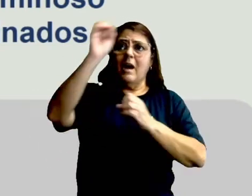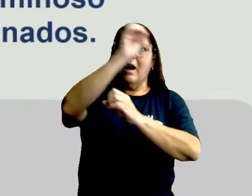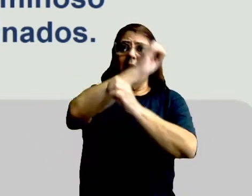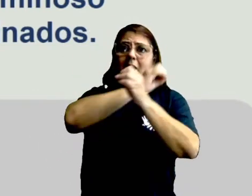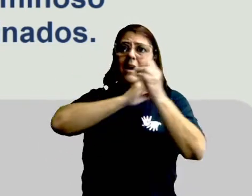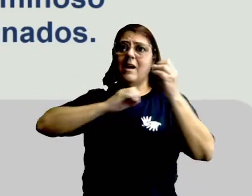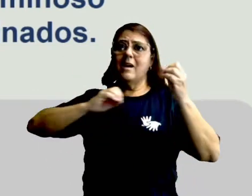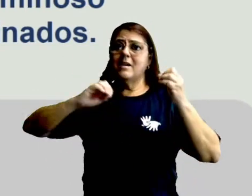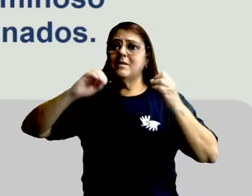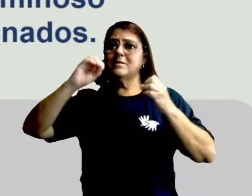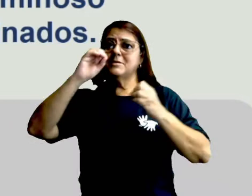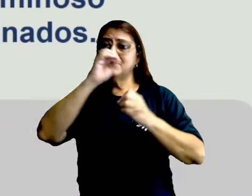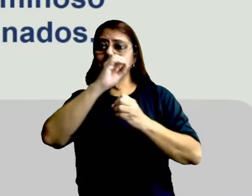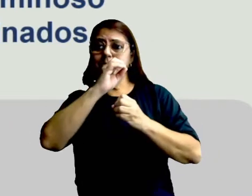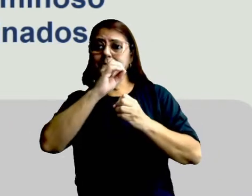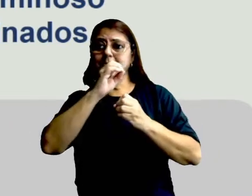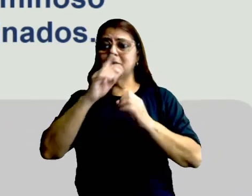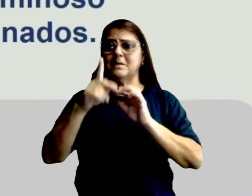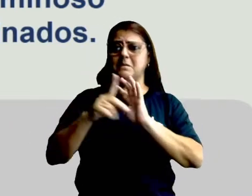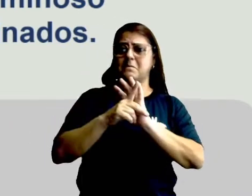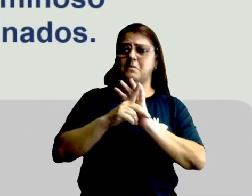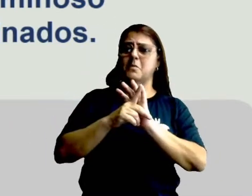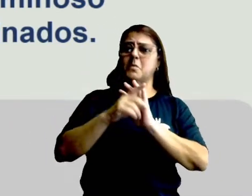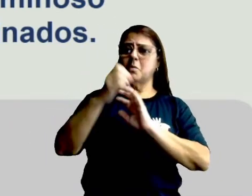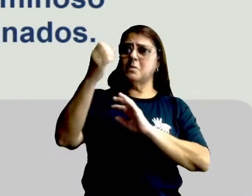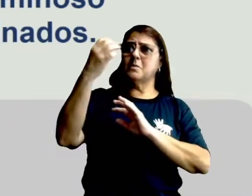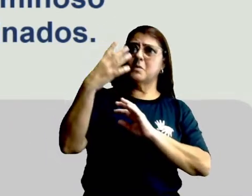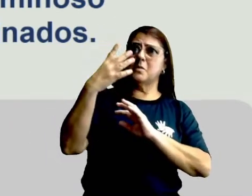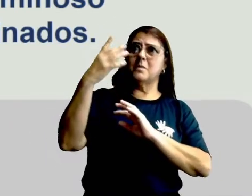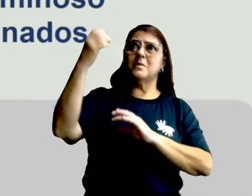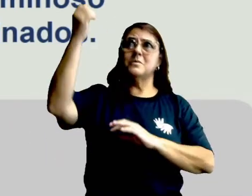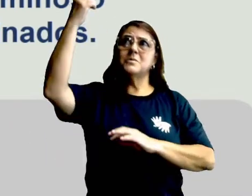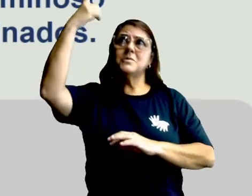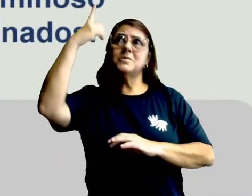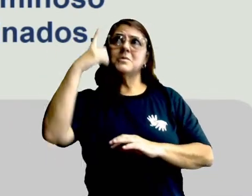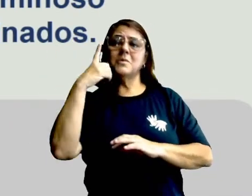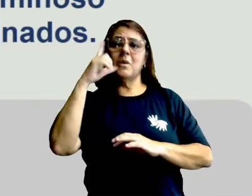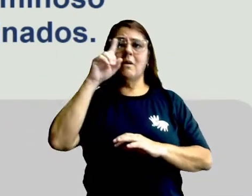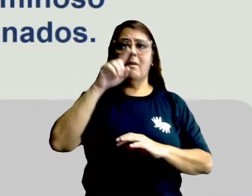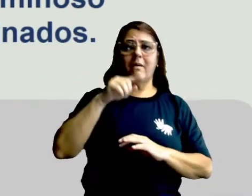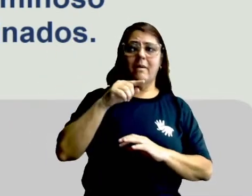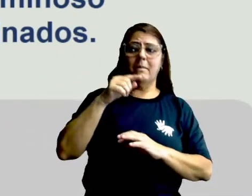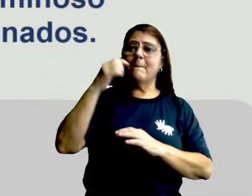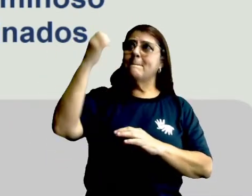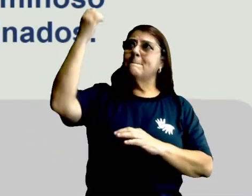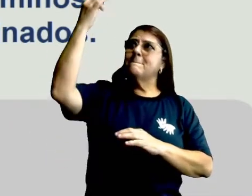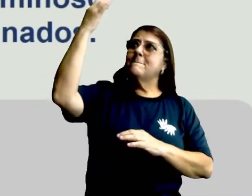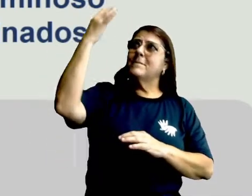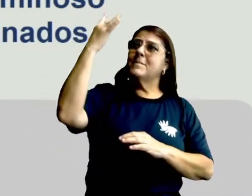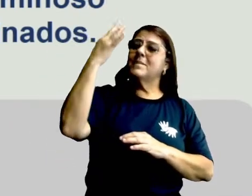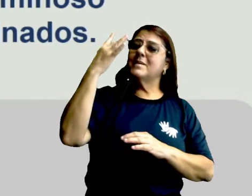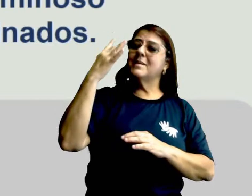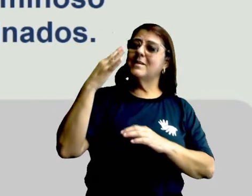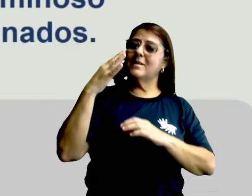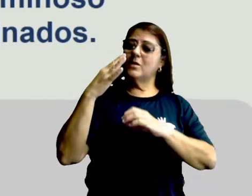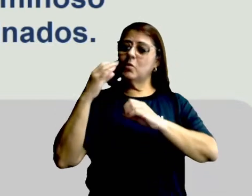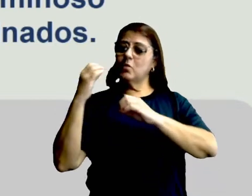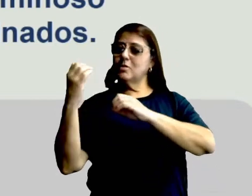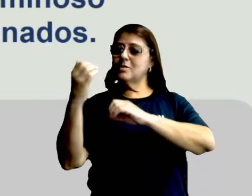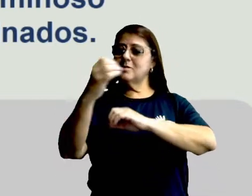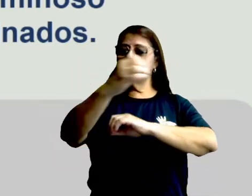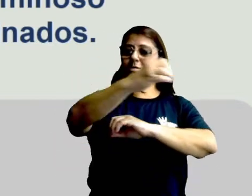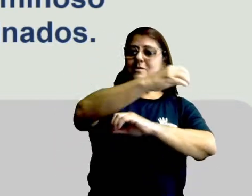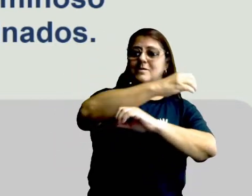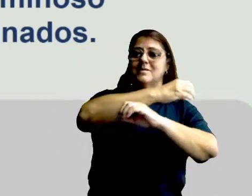astros iluminados, percebendo que o Sol é o astro luminoso que emite luz para os corpos